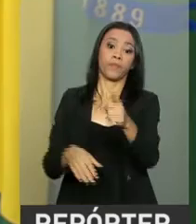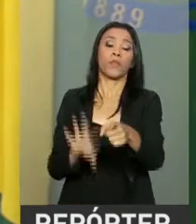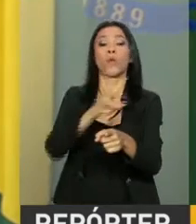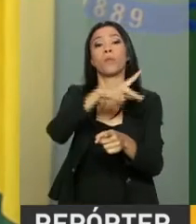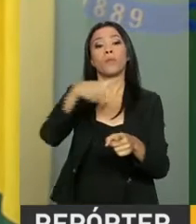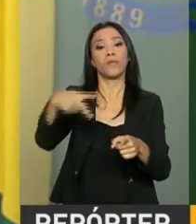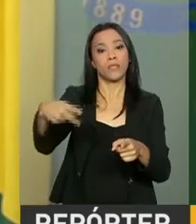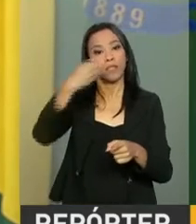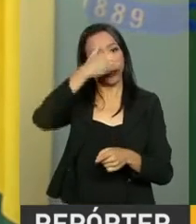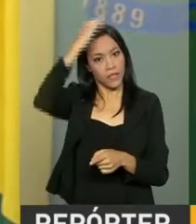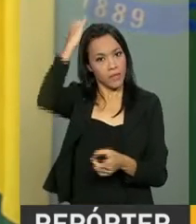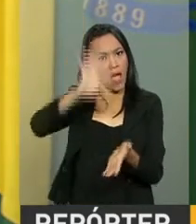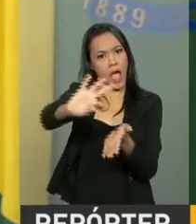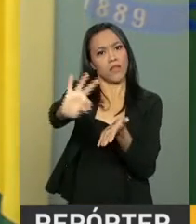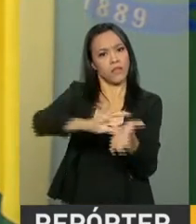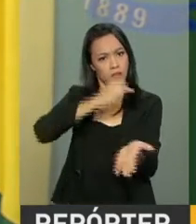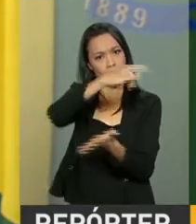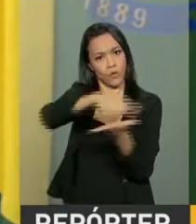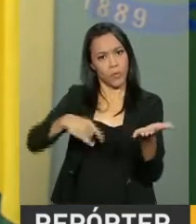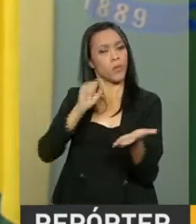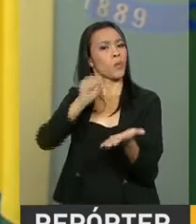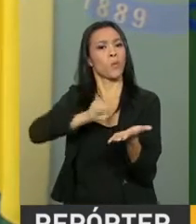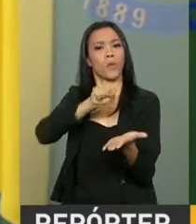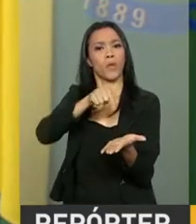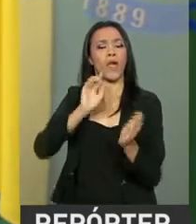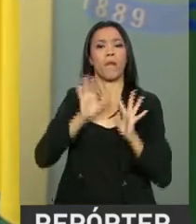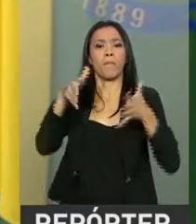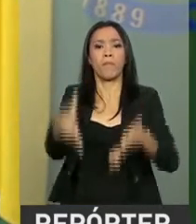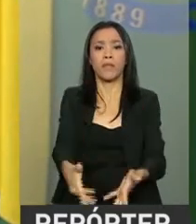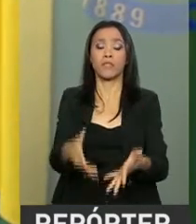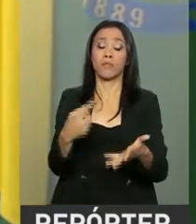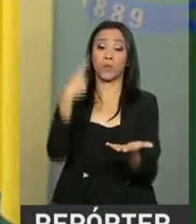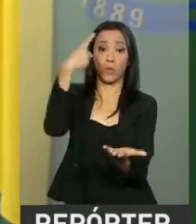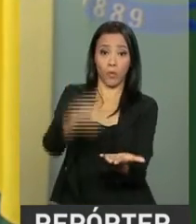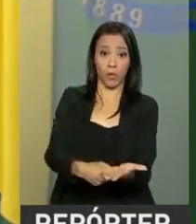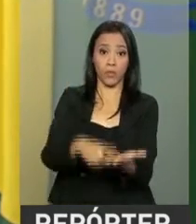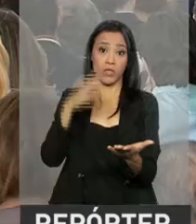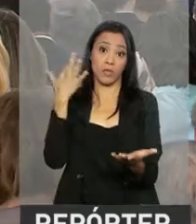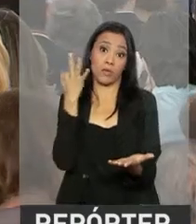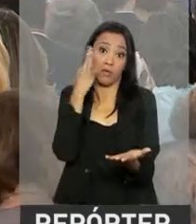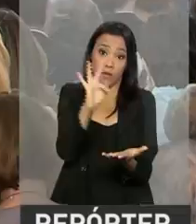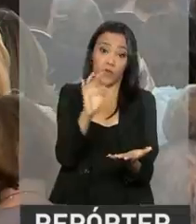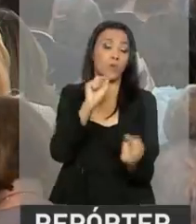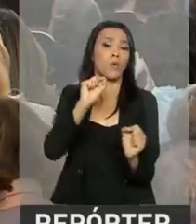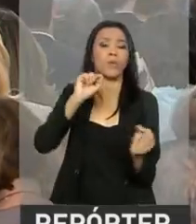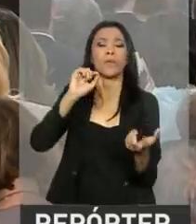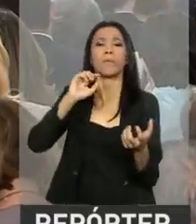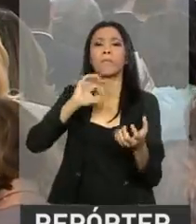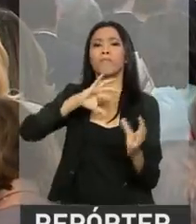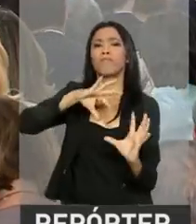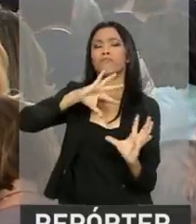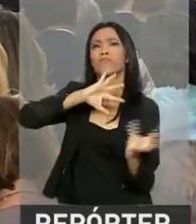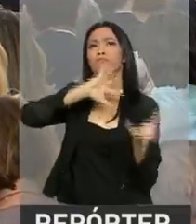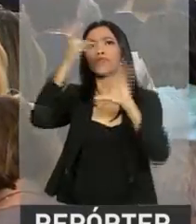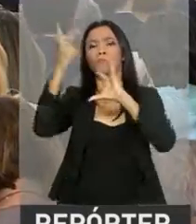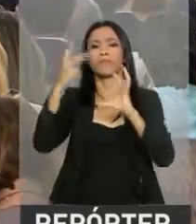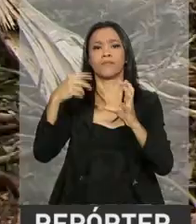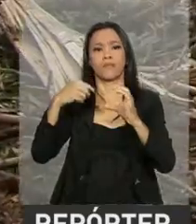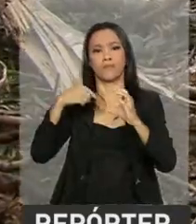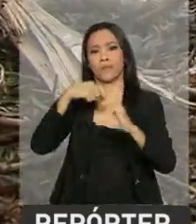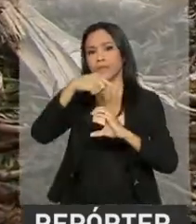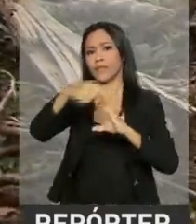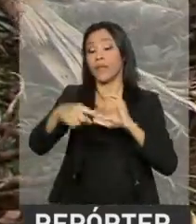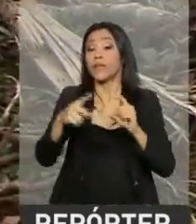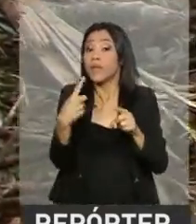a ratificação da participação brasileira no Acordo de Paris sobre a mudança do clima em uma cerimônia no Palácio do Planalto.